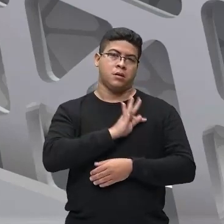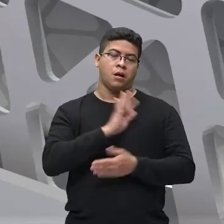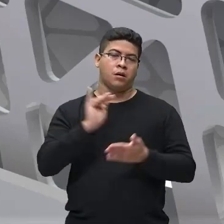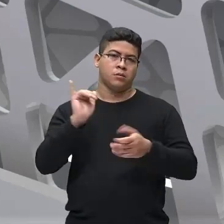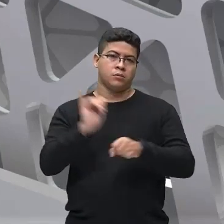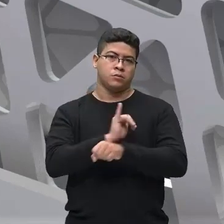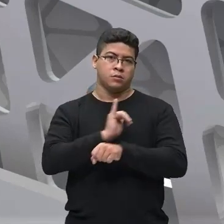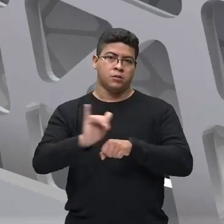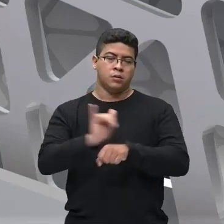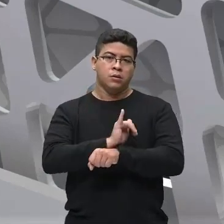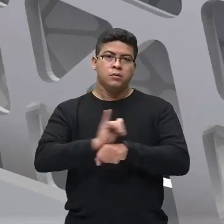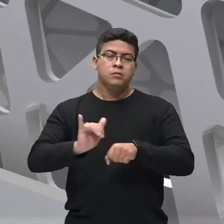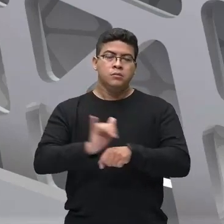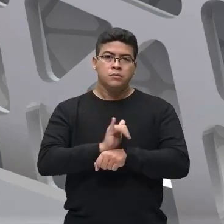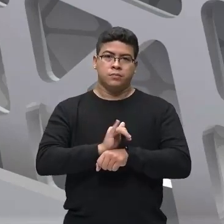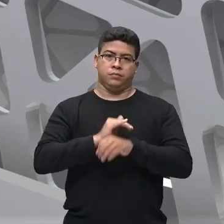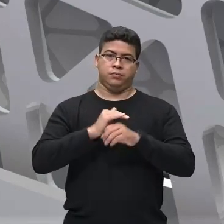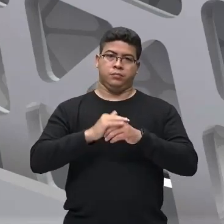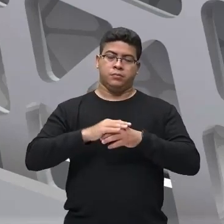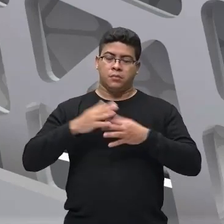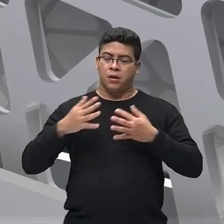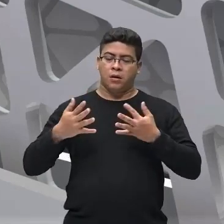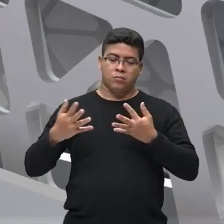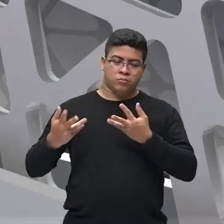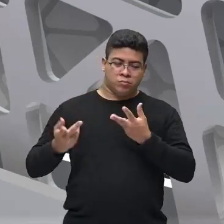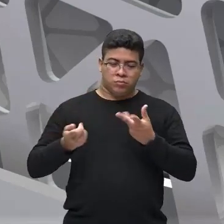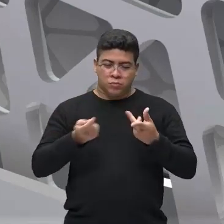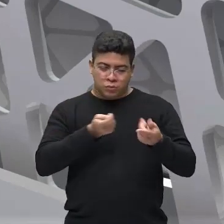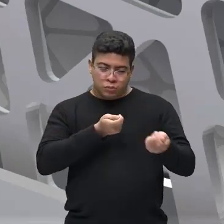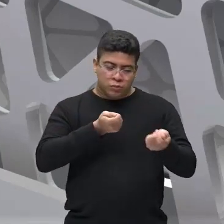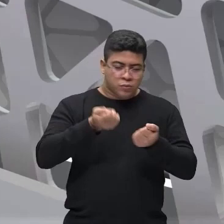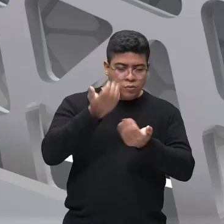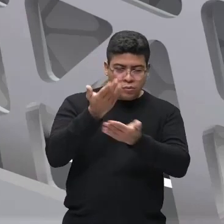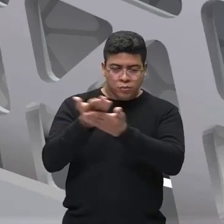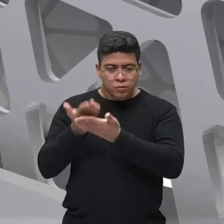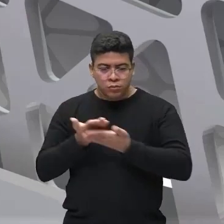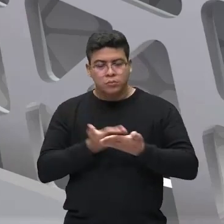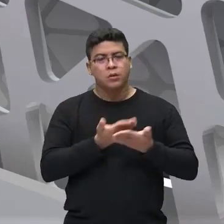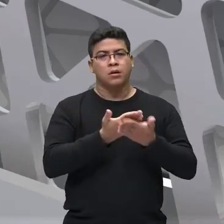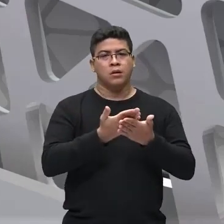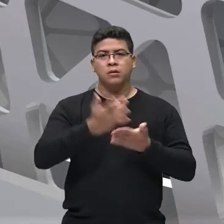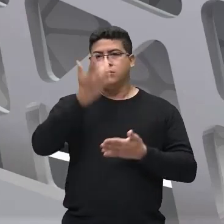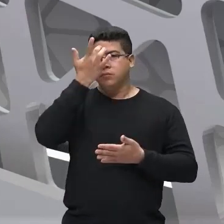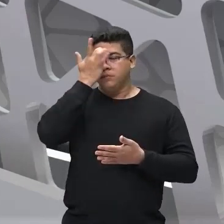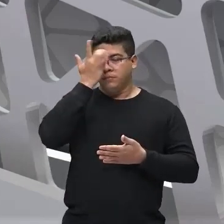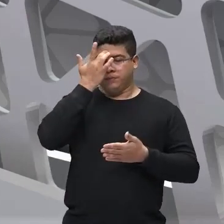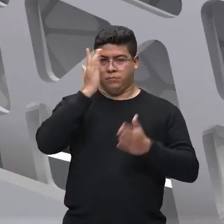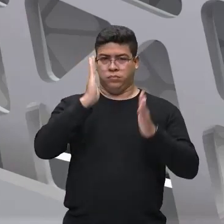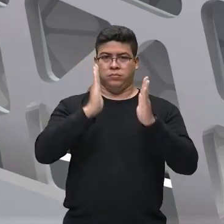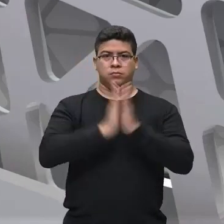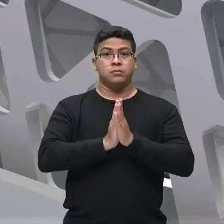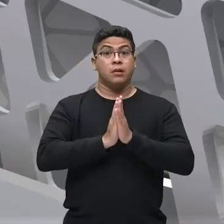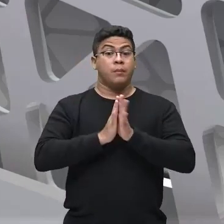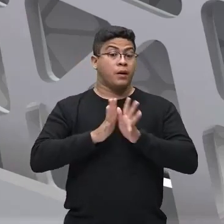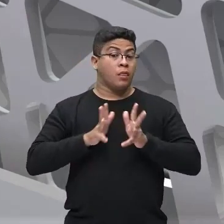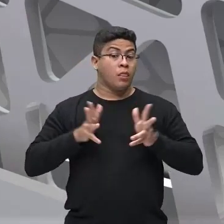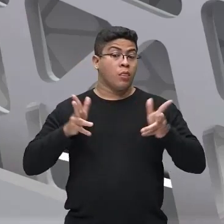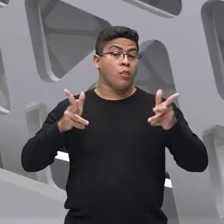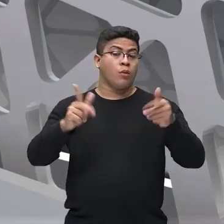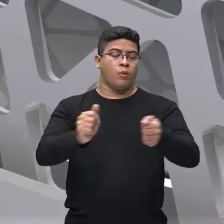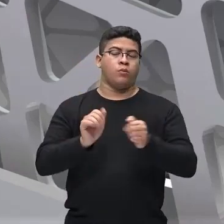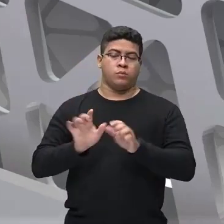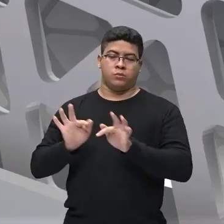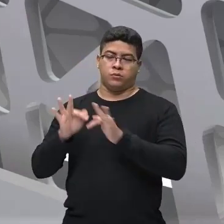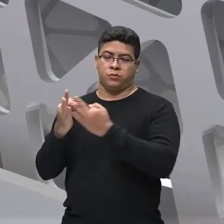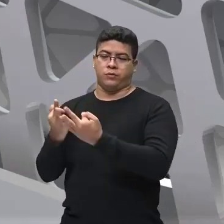meditativas, aperfeiçoou técnicas do hinduísmo para todas as castas. Ele também